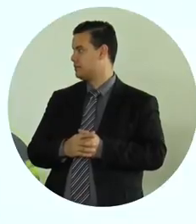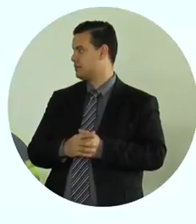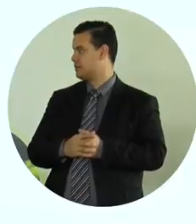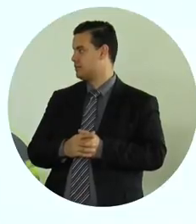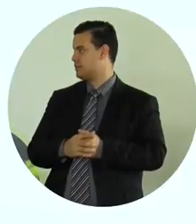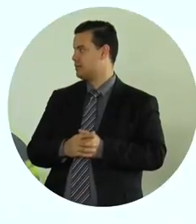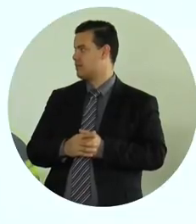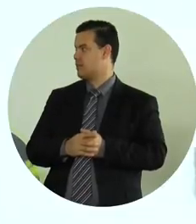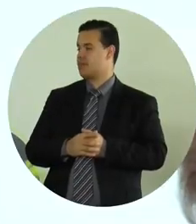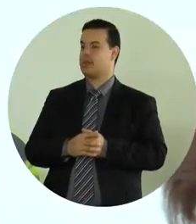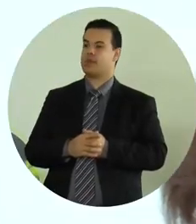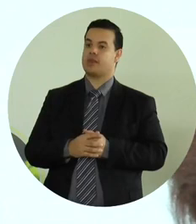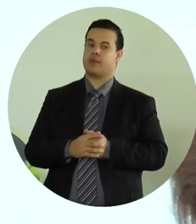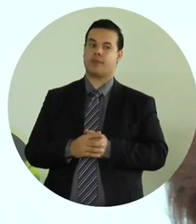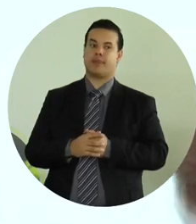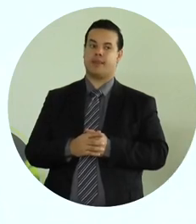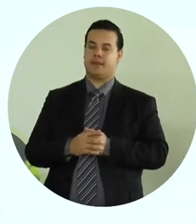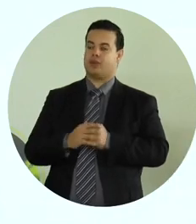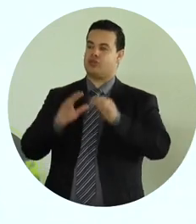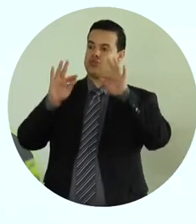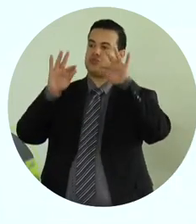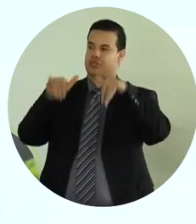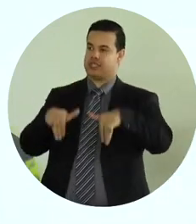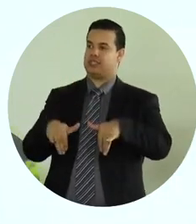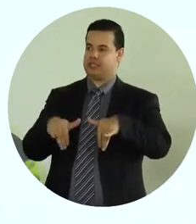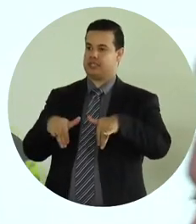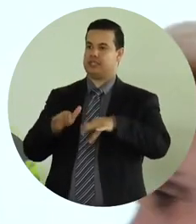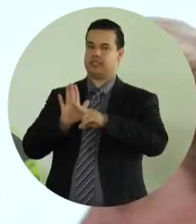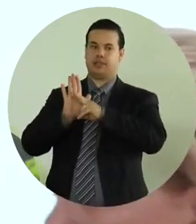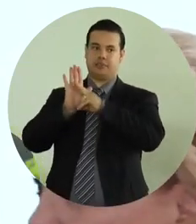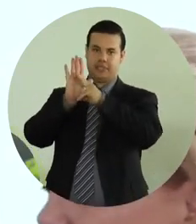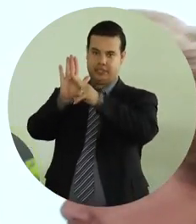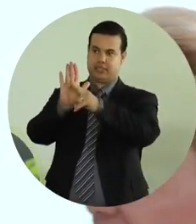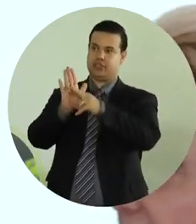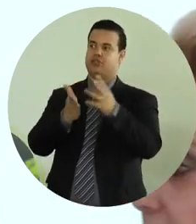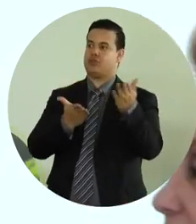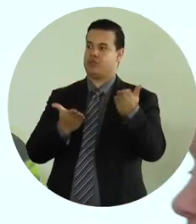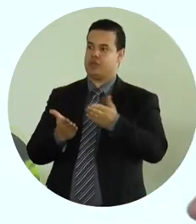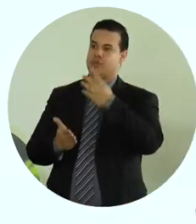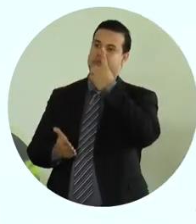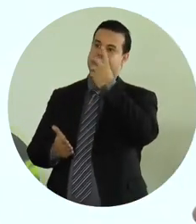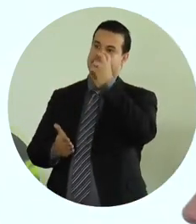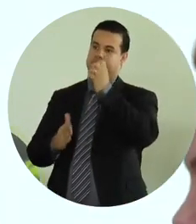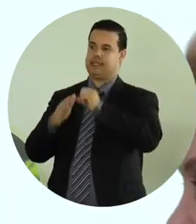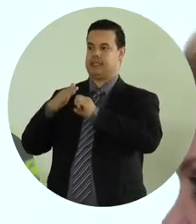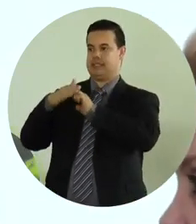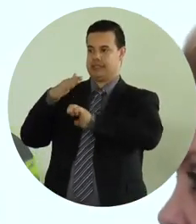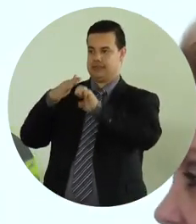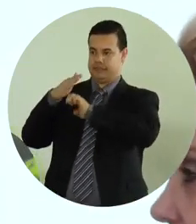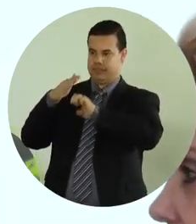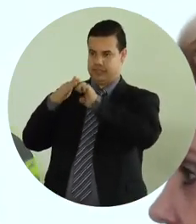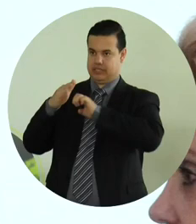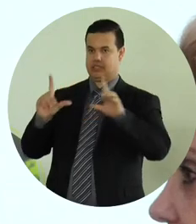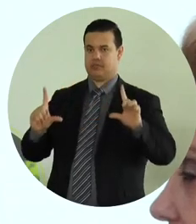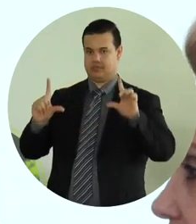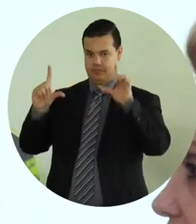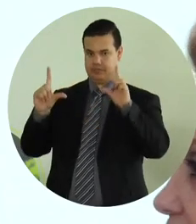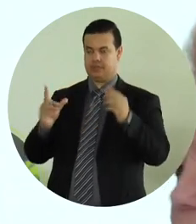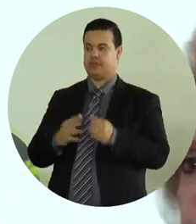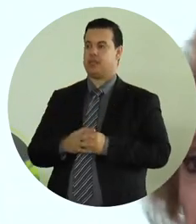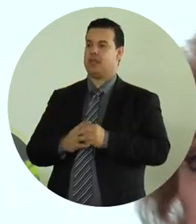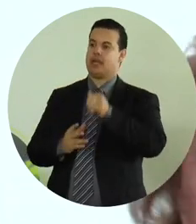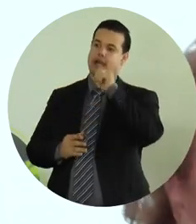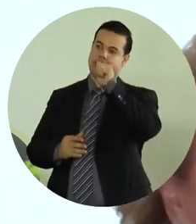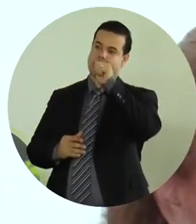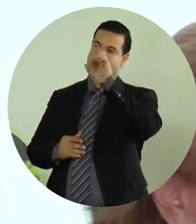Os finalistas, então, chamamos os representantes das 15 empresas para receberem as placas. ADM